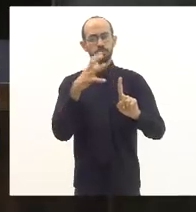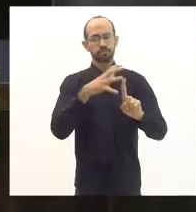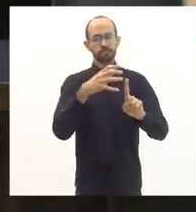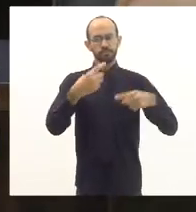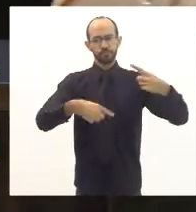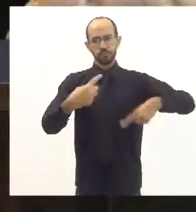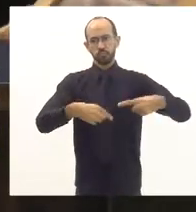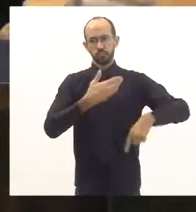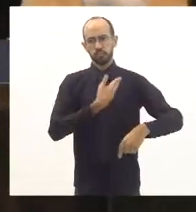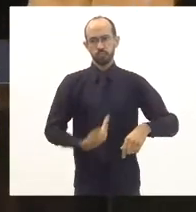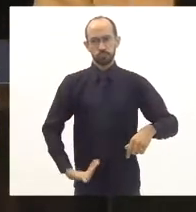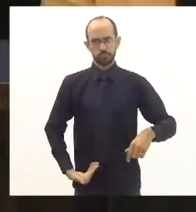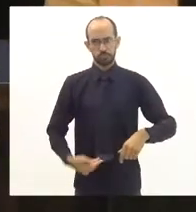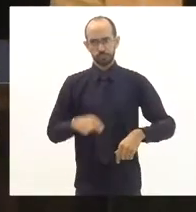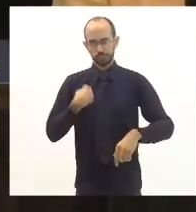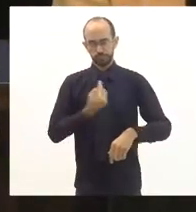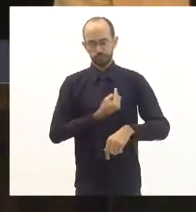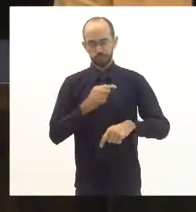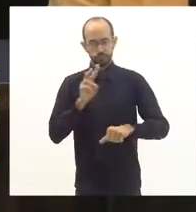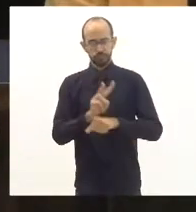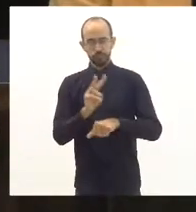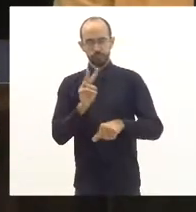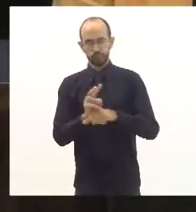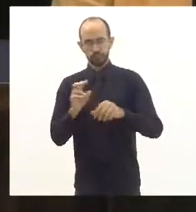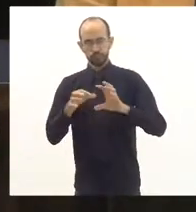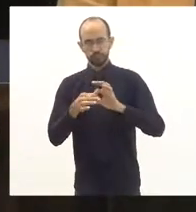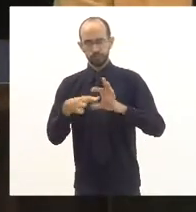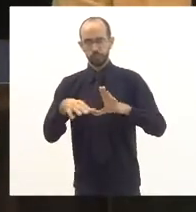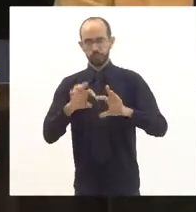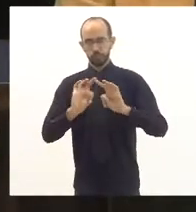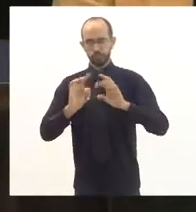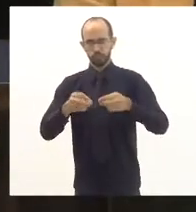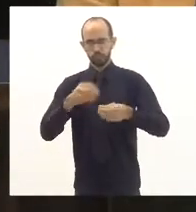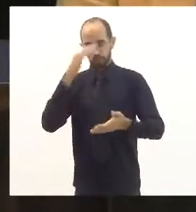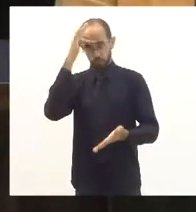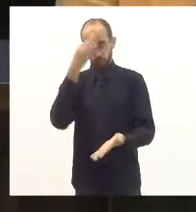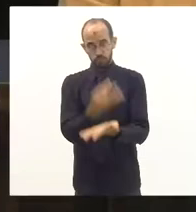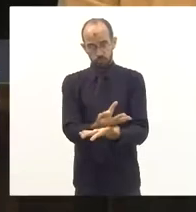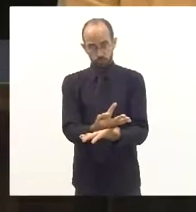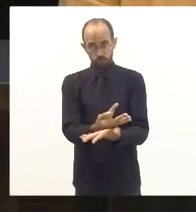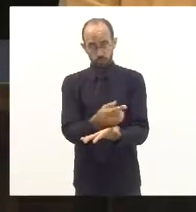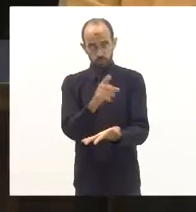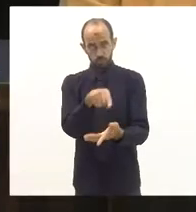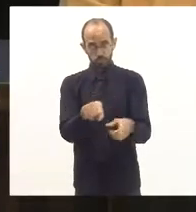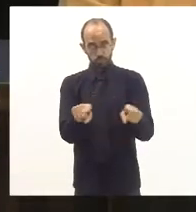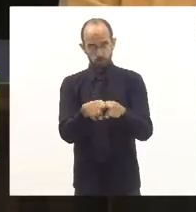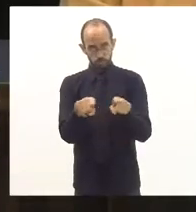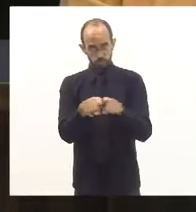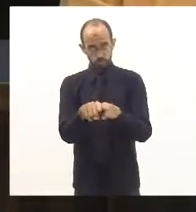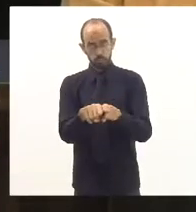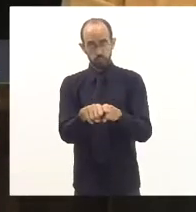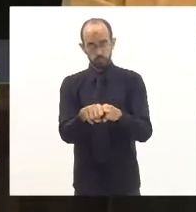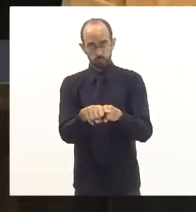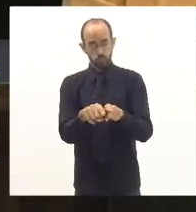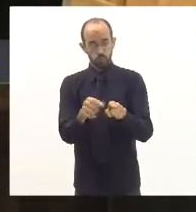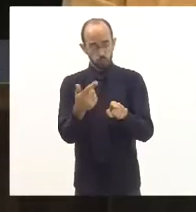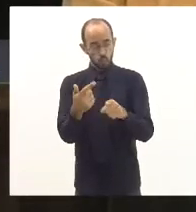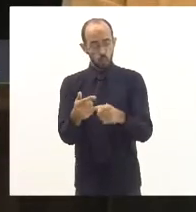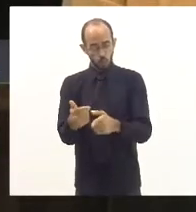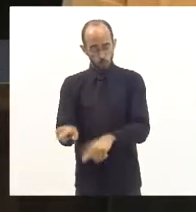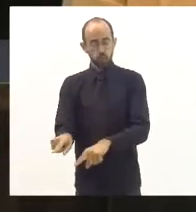pública. Nós defendemos a liberdade de todas as fés, aliás, é um dos pontos da Comissão contra a Intolerância